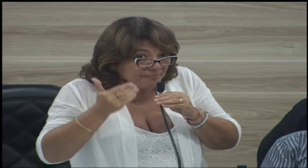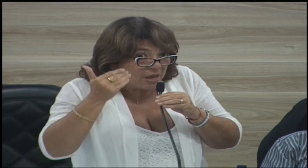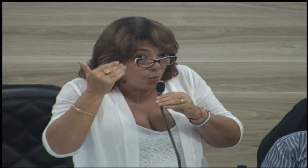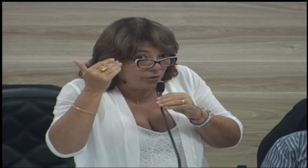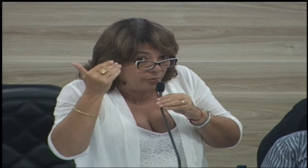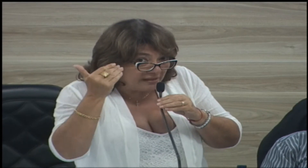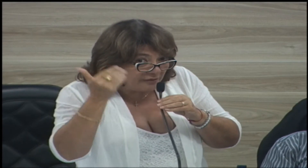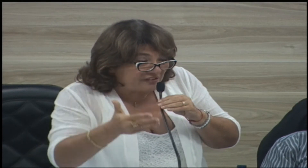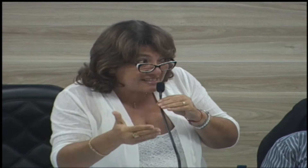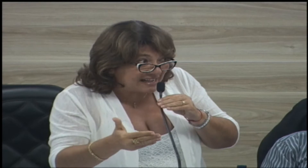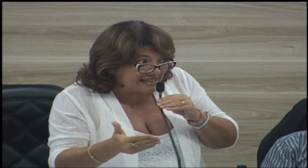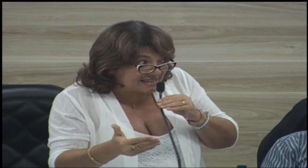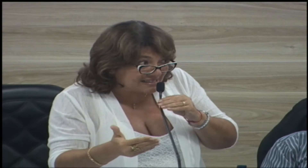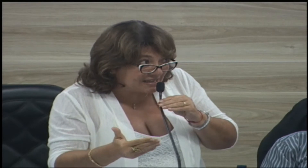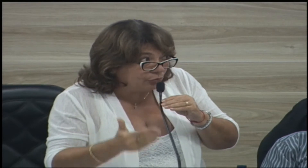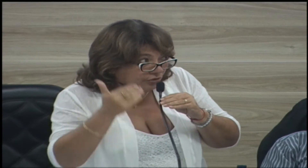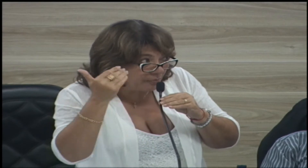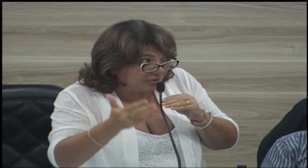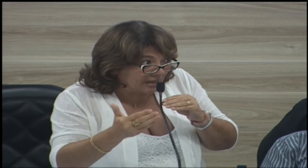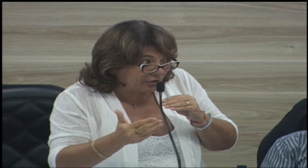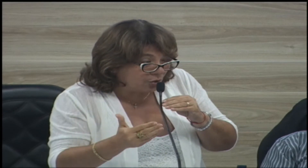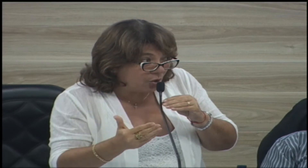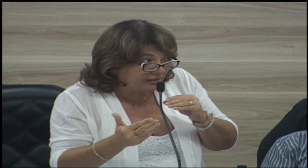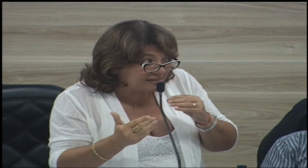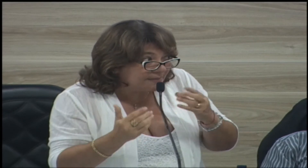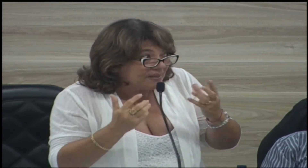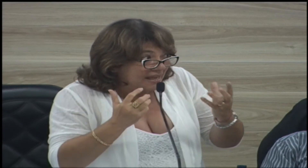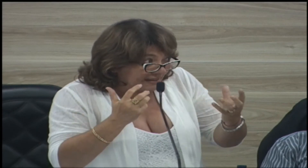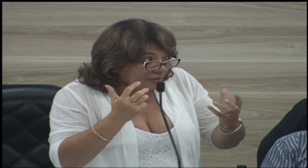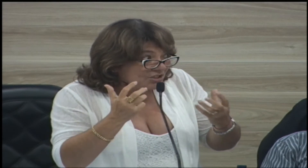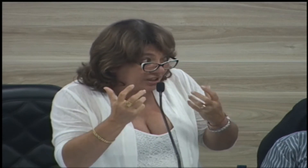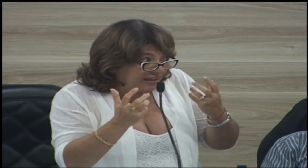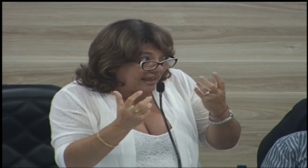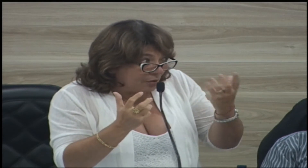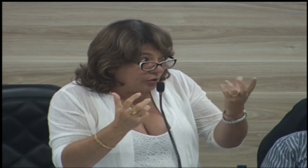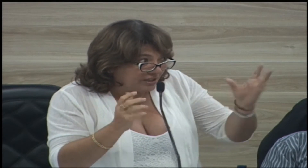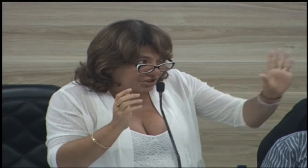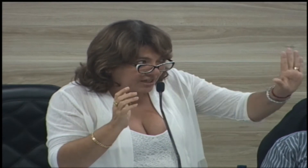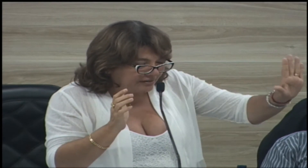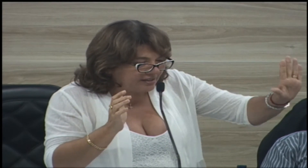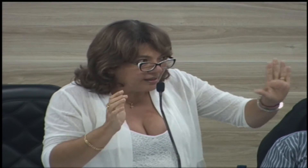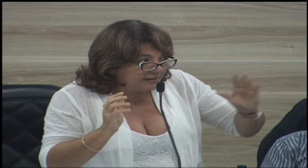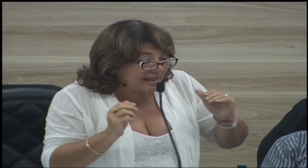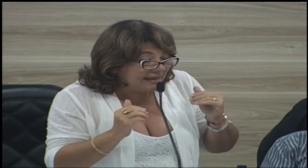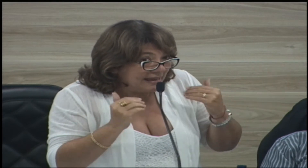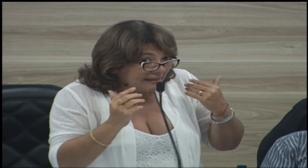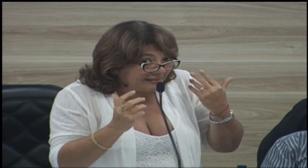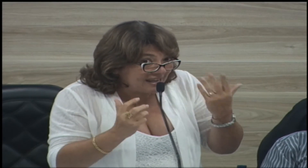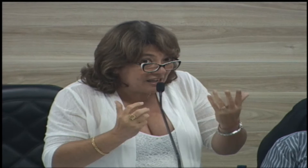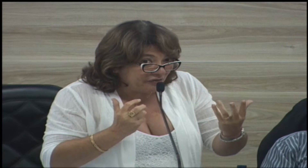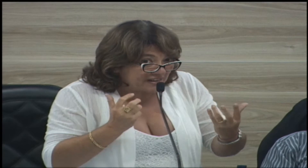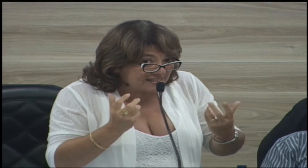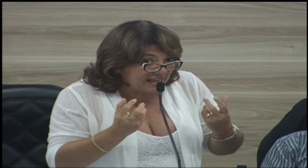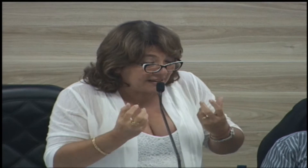licitações, quando, de fiscalização do Tribunal de Contas, então a gente, é onde a gente, né, tem que fazer e de